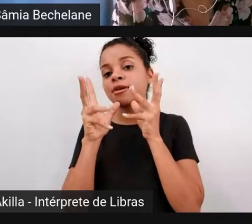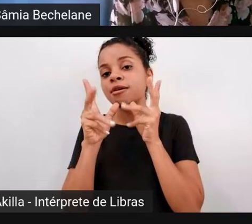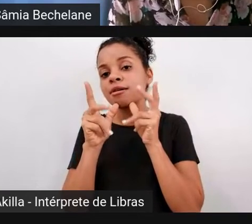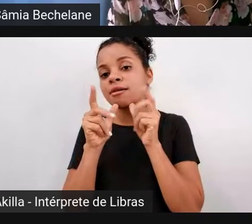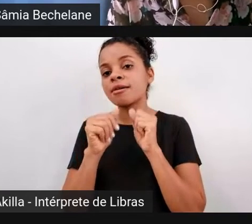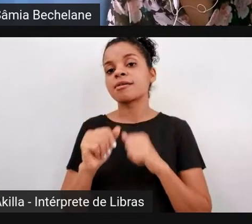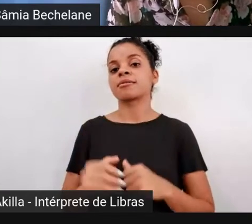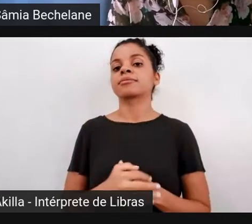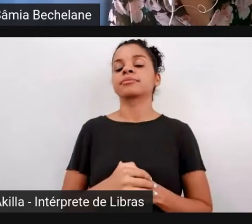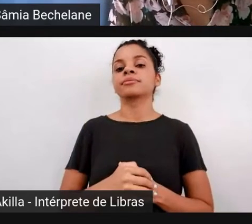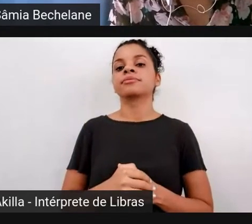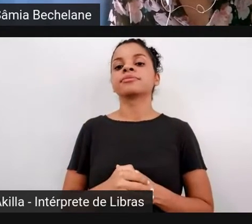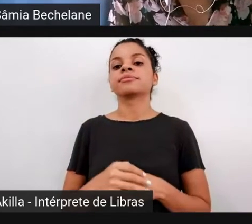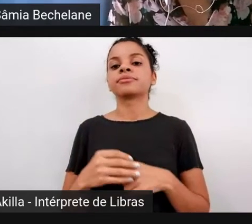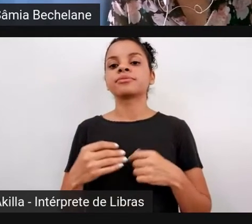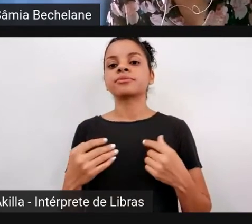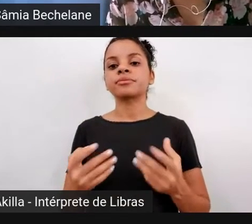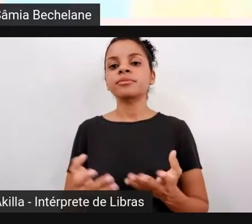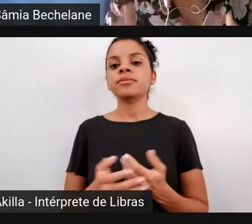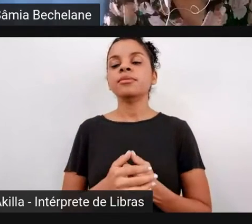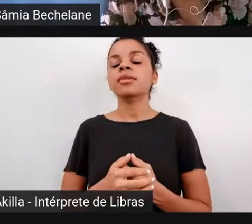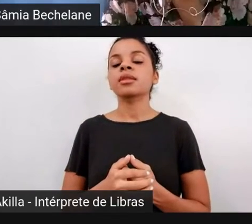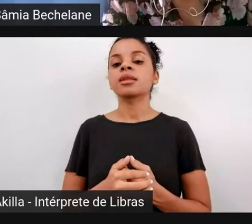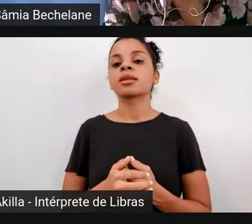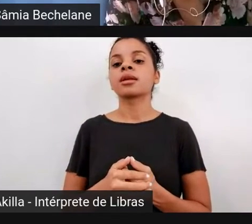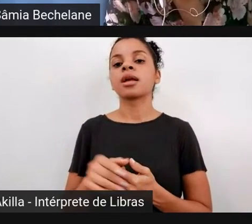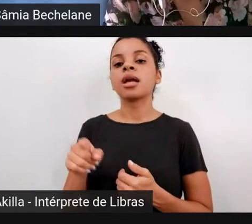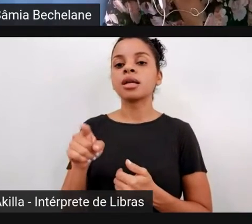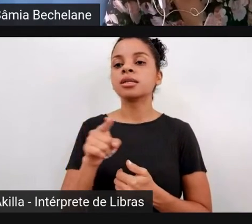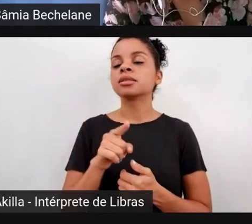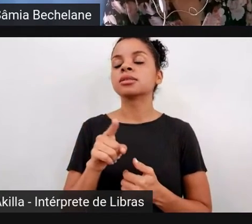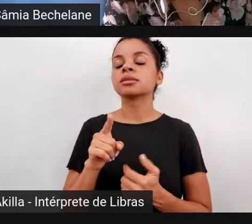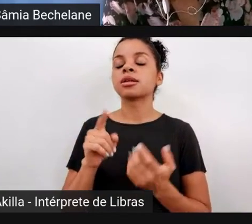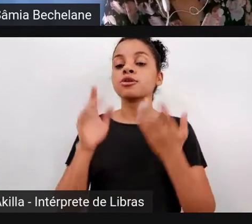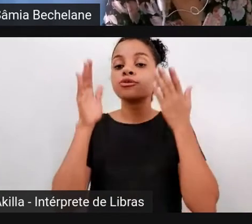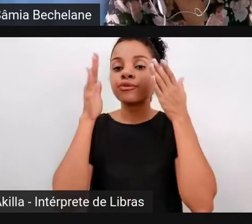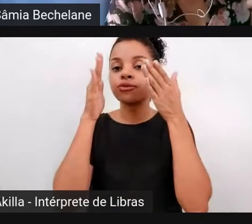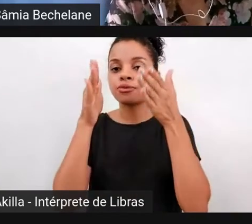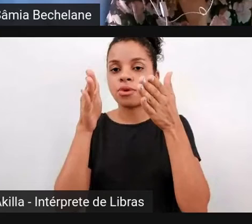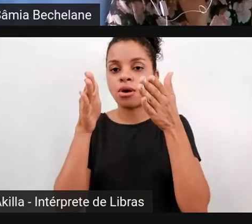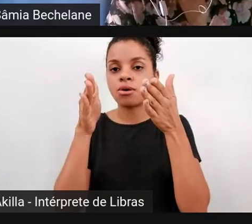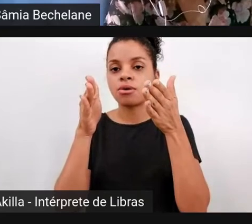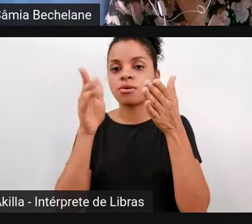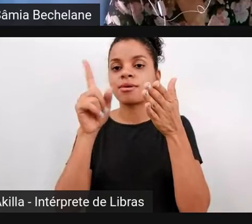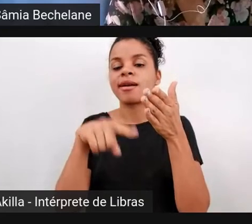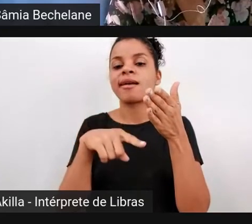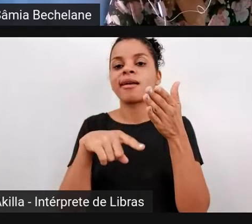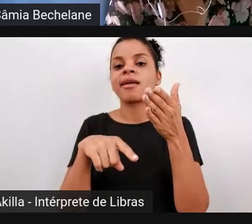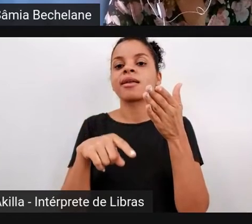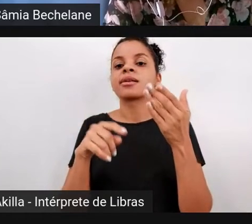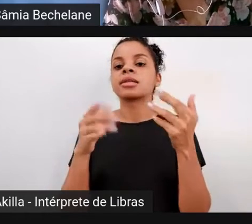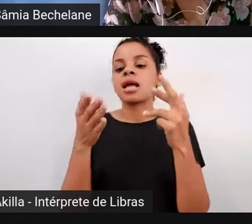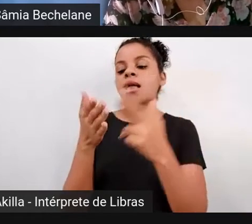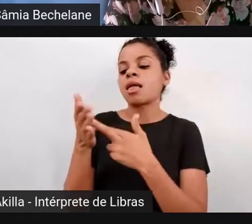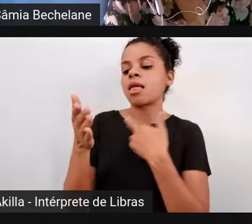produção. E eles se focam mais em trabalhar com reportagens ou trabalhar